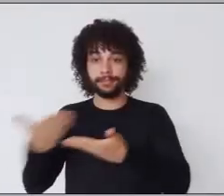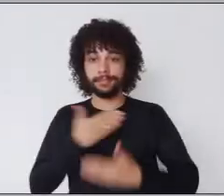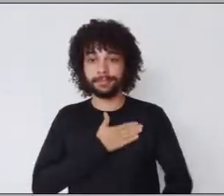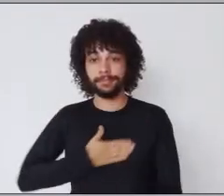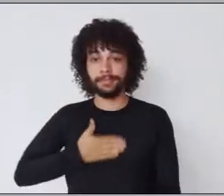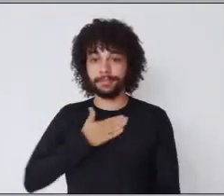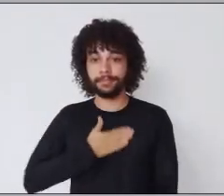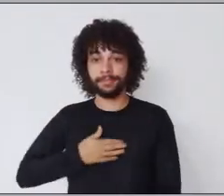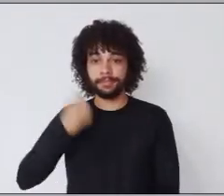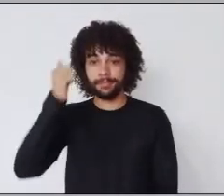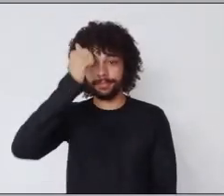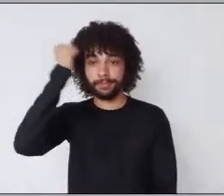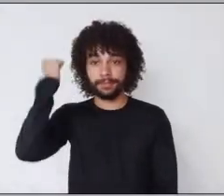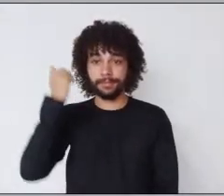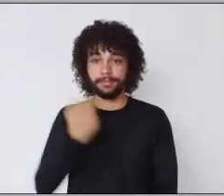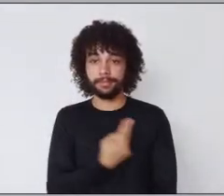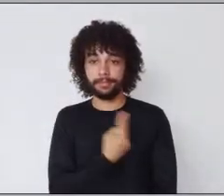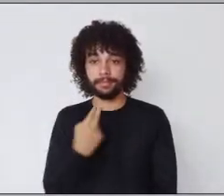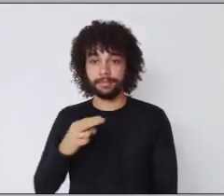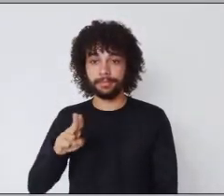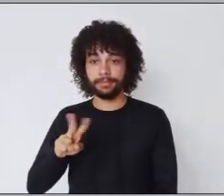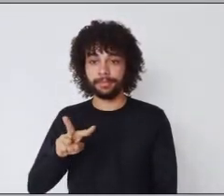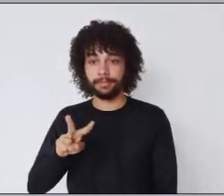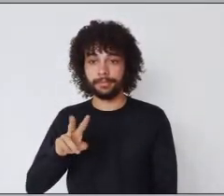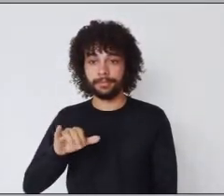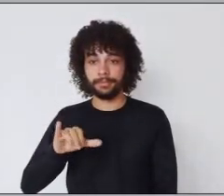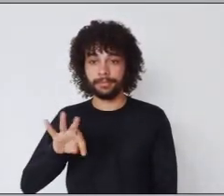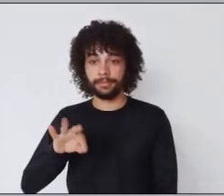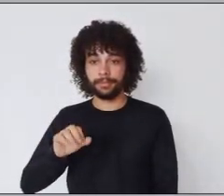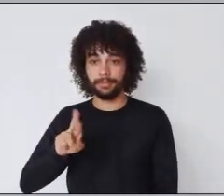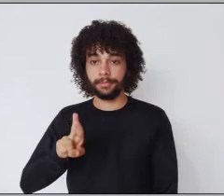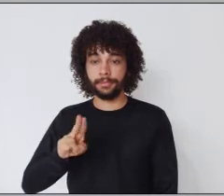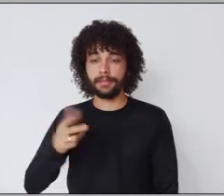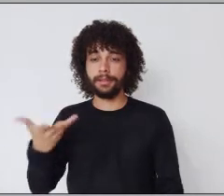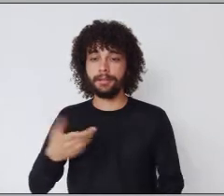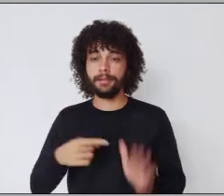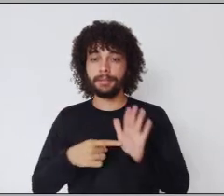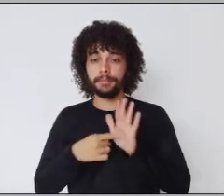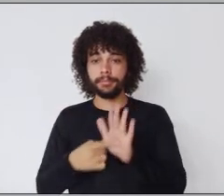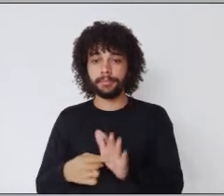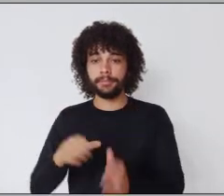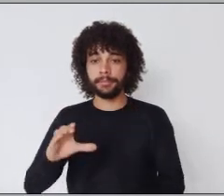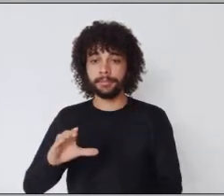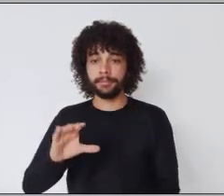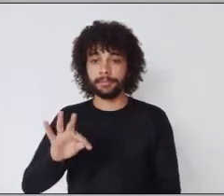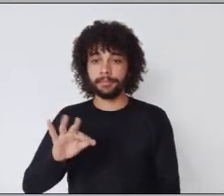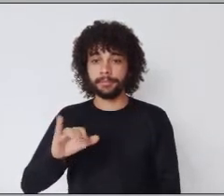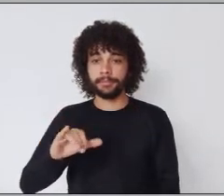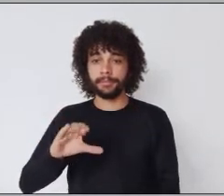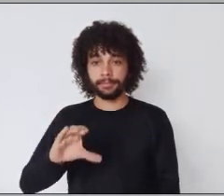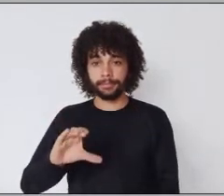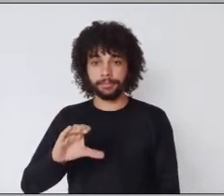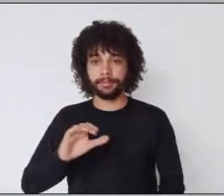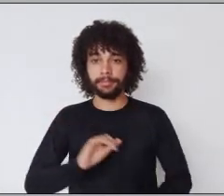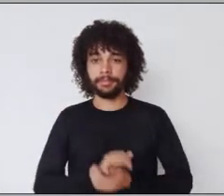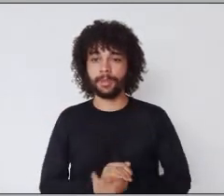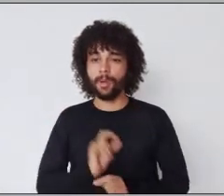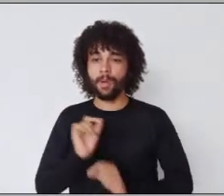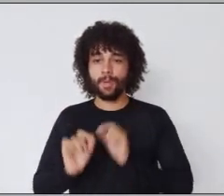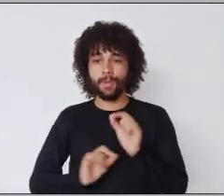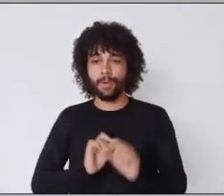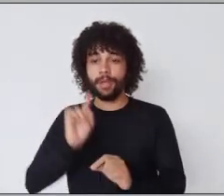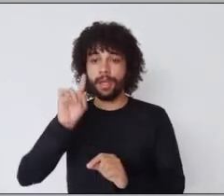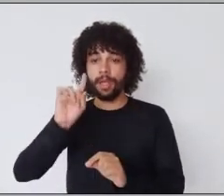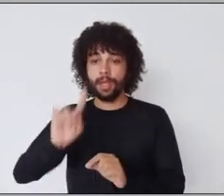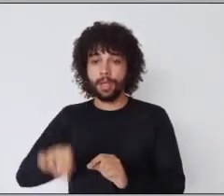Bem-vindo ao Calor Unifespa, me chamo Vitor Castro, estou aqui para apresentar o Centro de Tecnologia da Informação e Comunicação, o CETIC. O